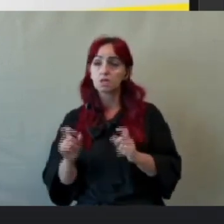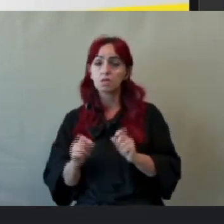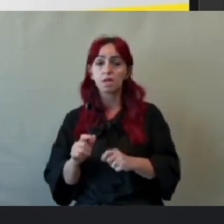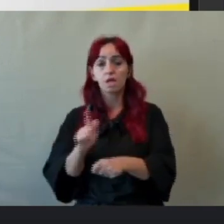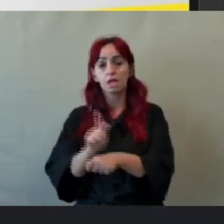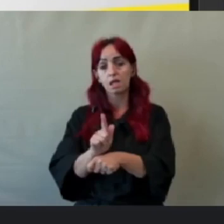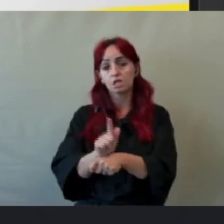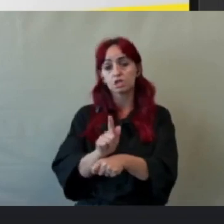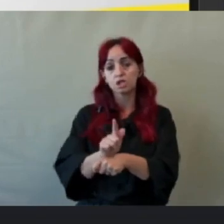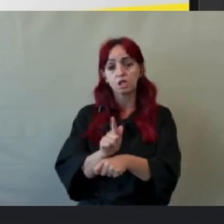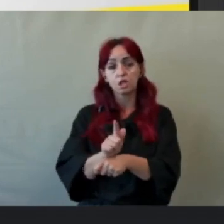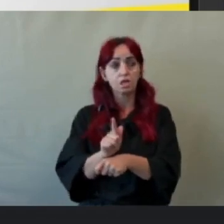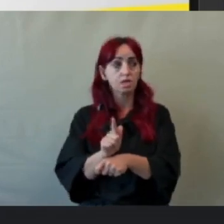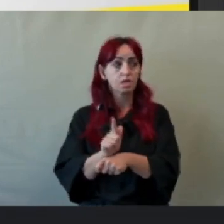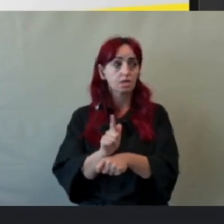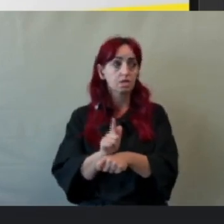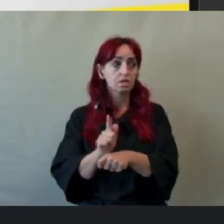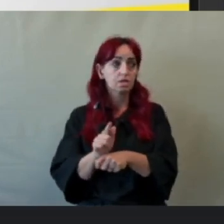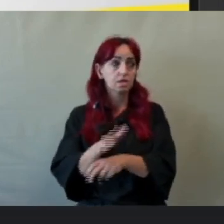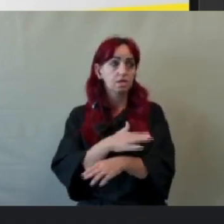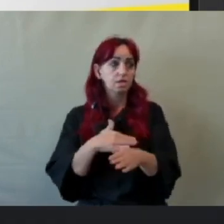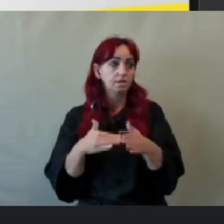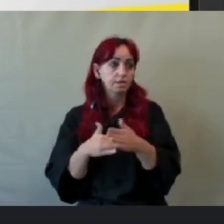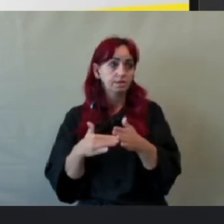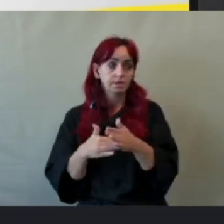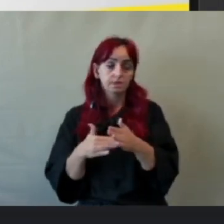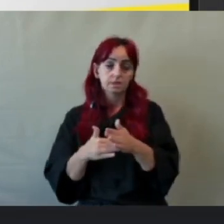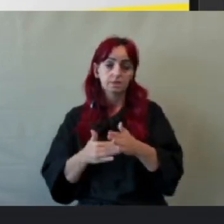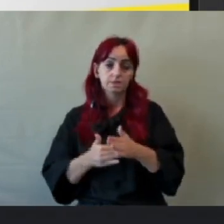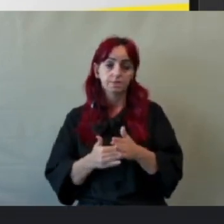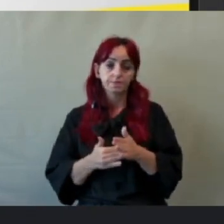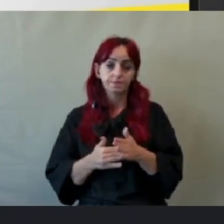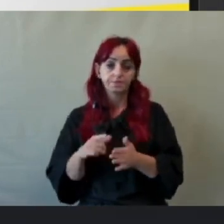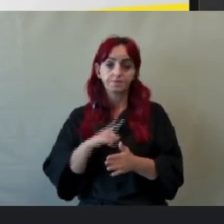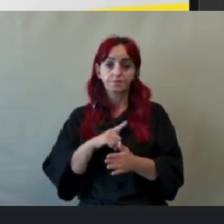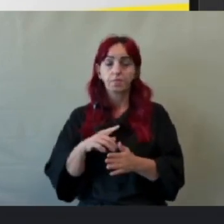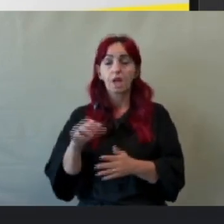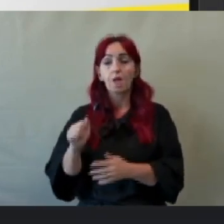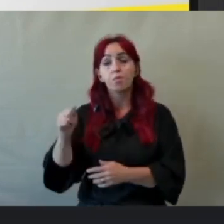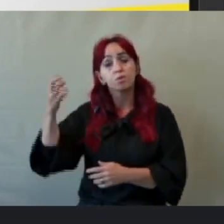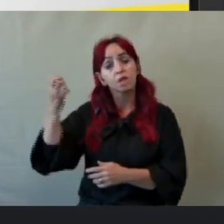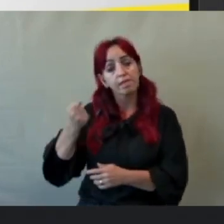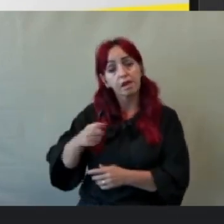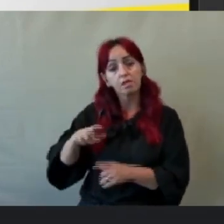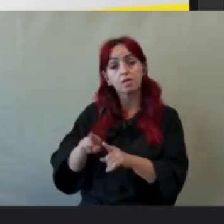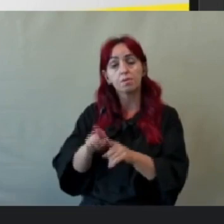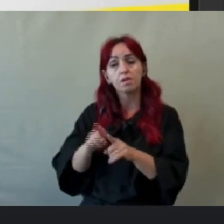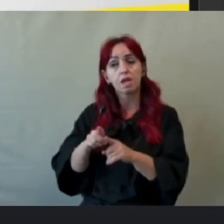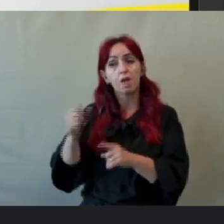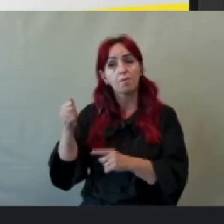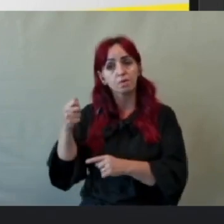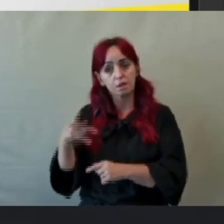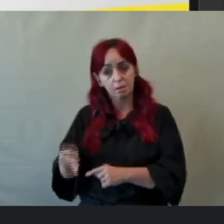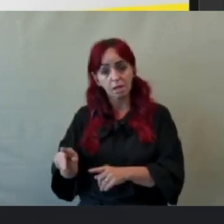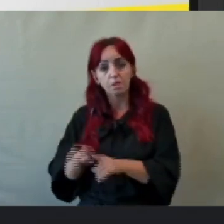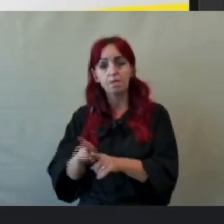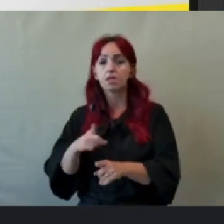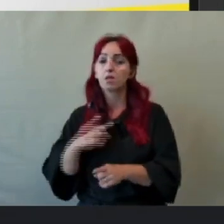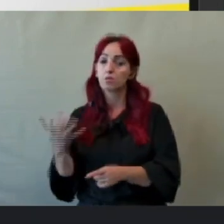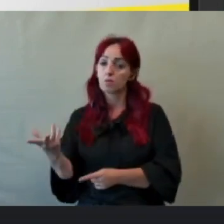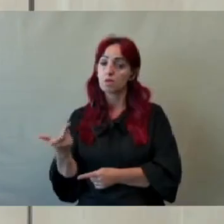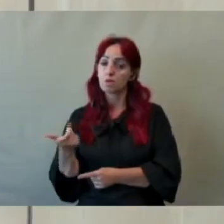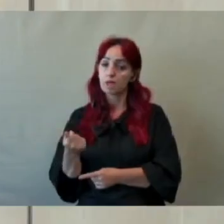garantido, né, que tudo que a ativa tem, a aposentada também tem, aposentados com paridade. É algo